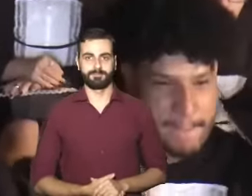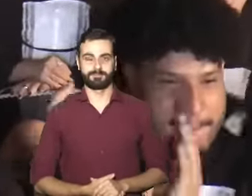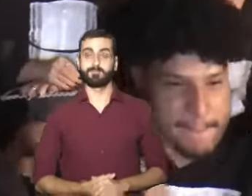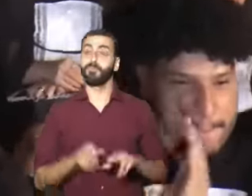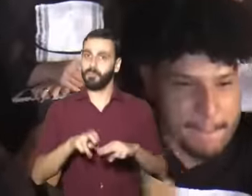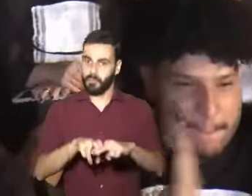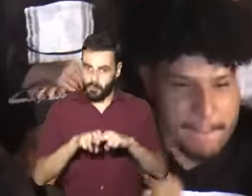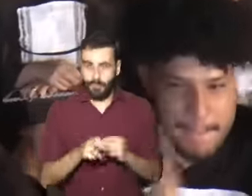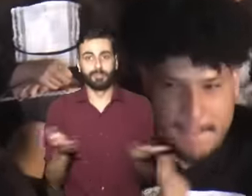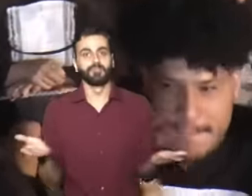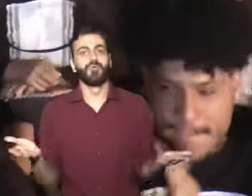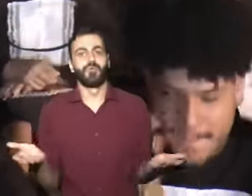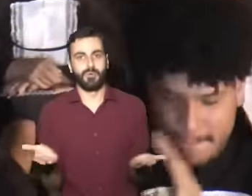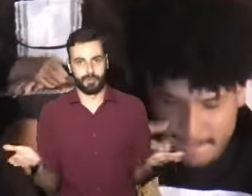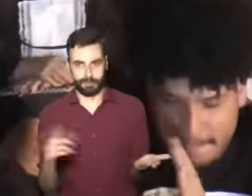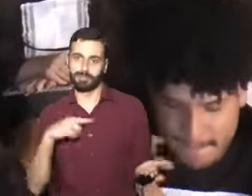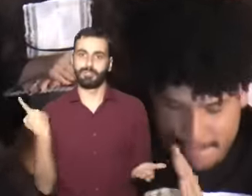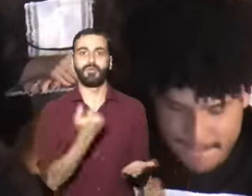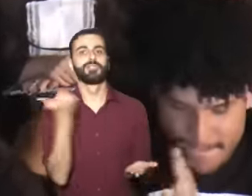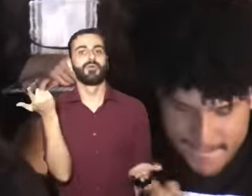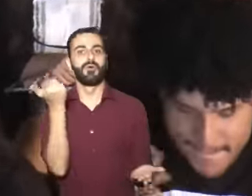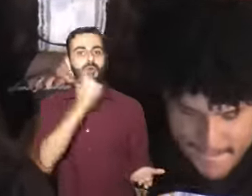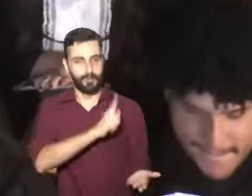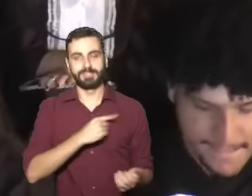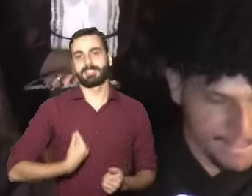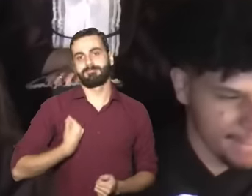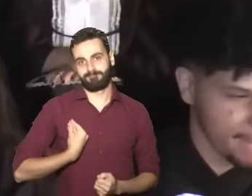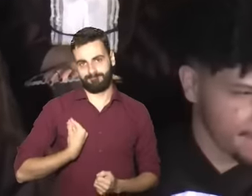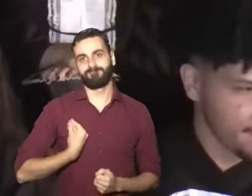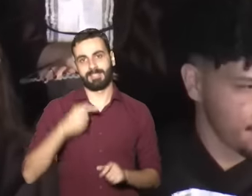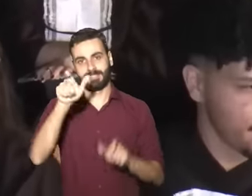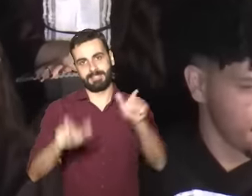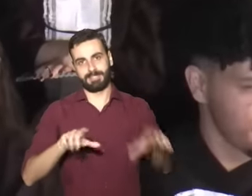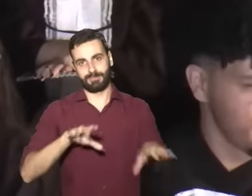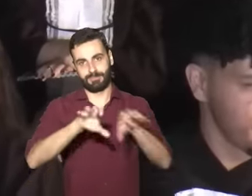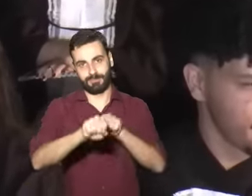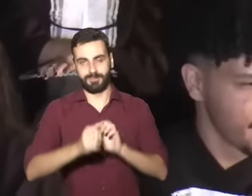E por isso hoje nós podemos estar aqui.